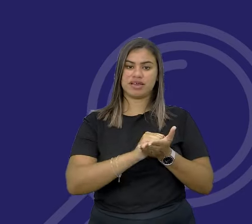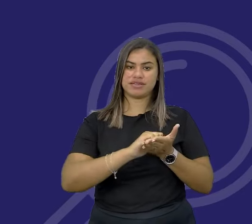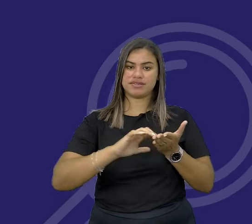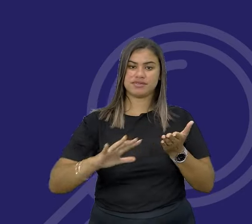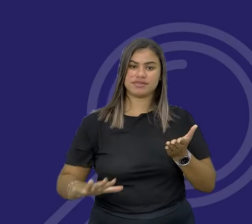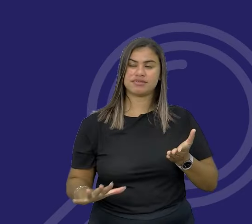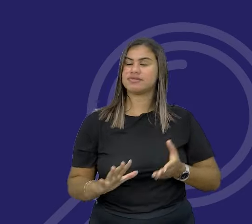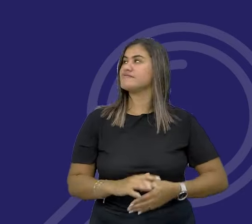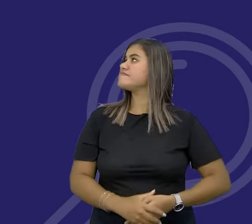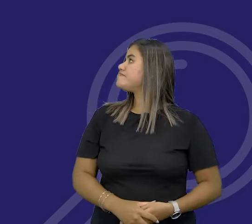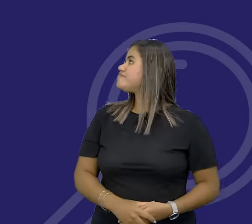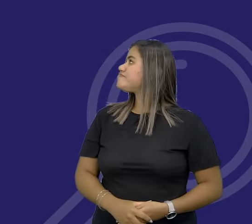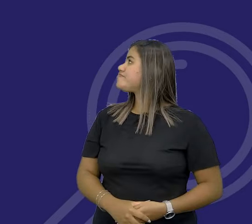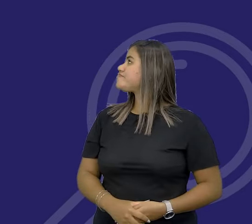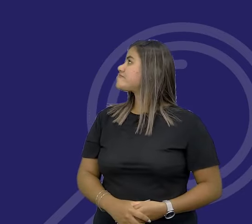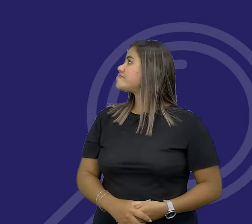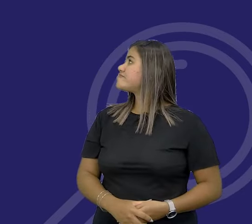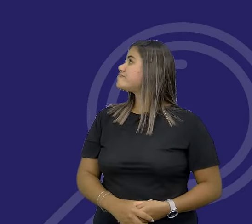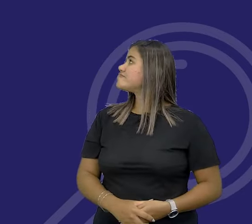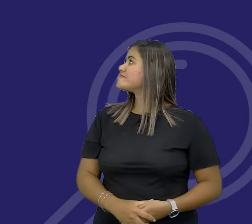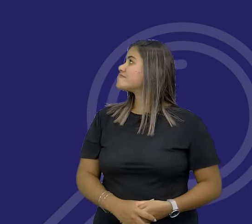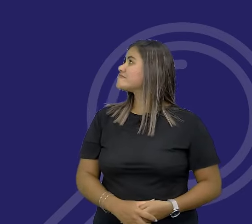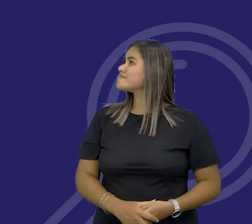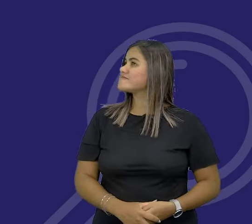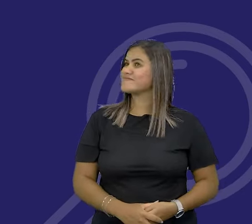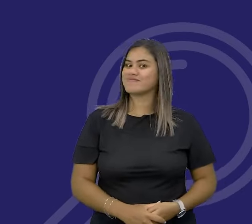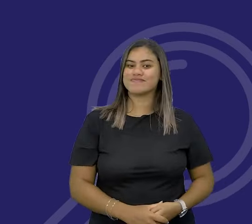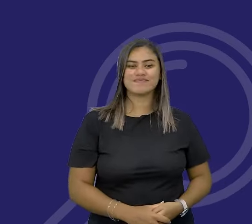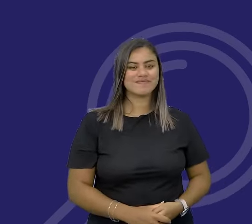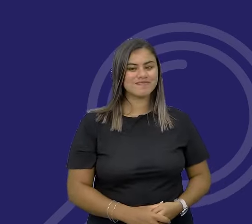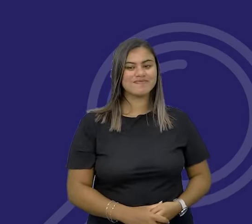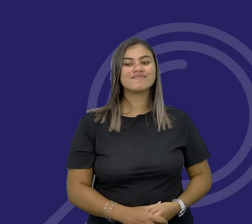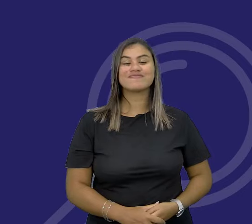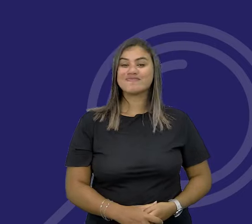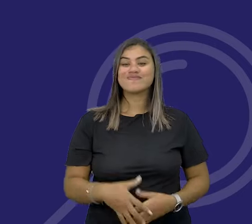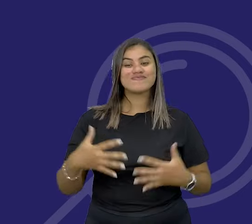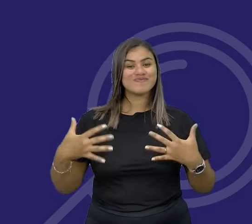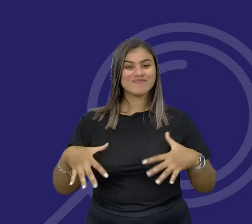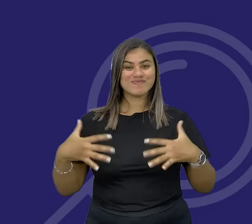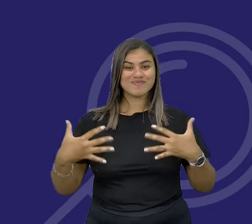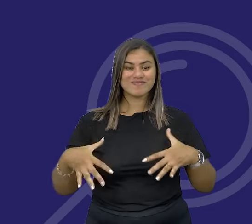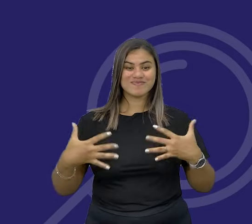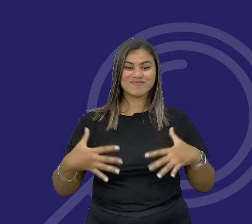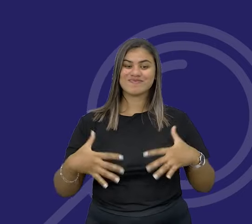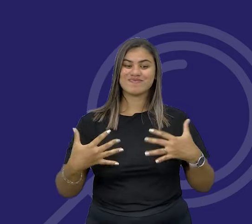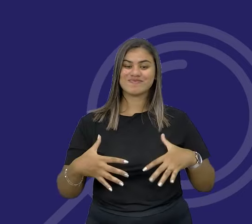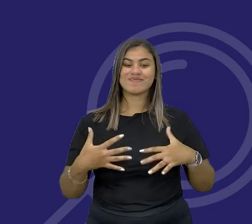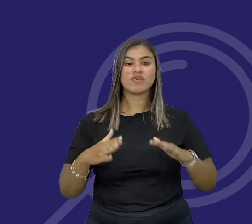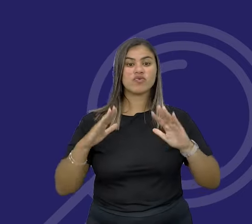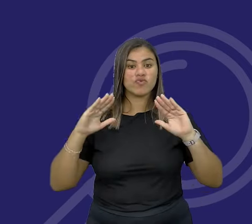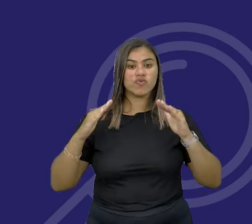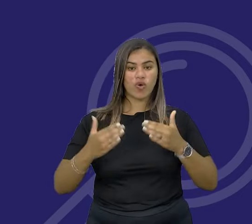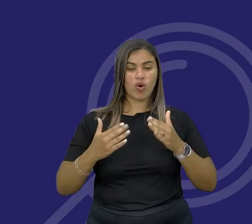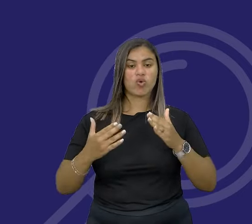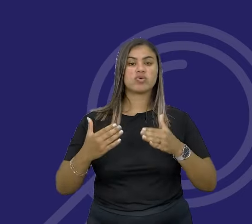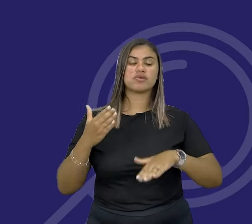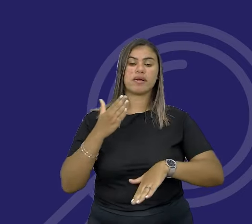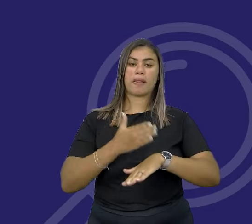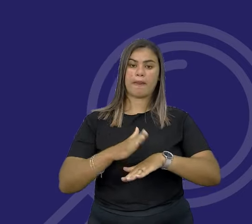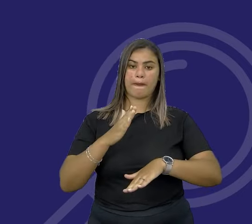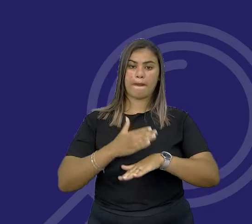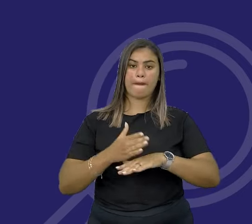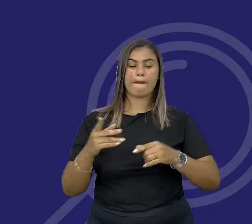as aulas da sequência de atividades 1. Aqui a gente pegou exercícios, a gente focou justo nos exercícios que estão